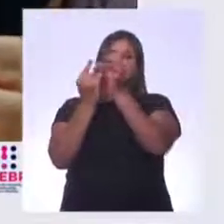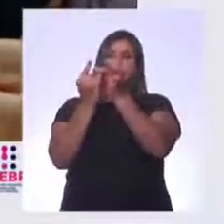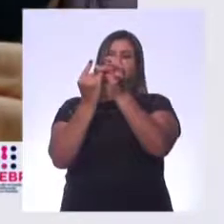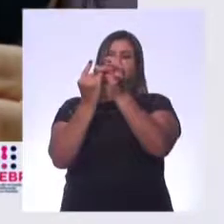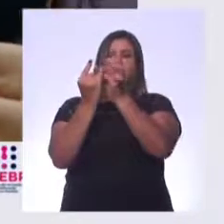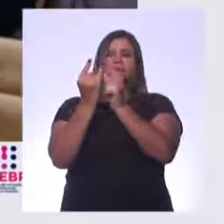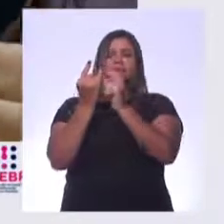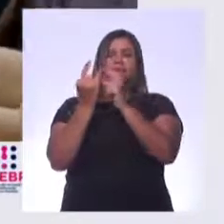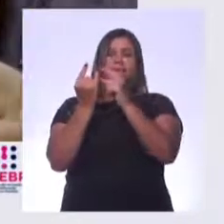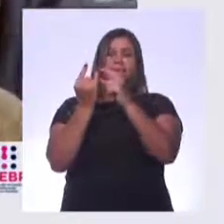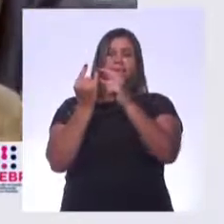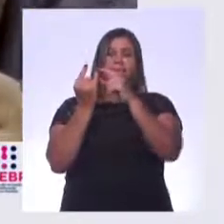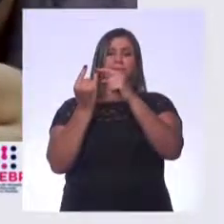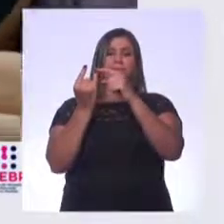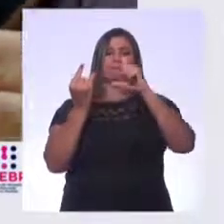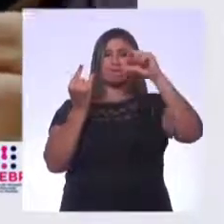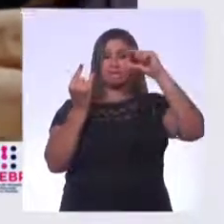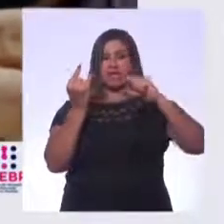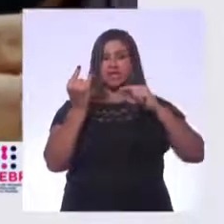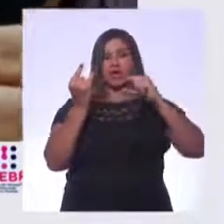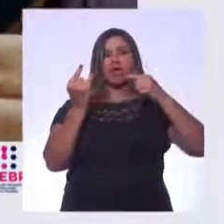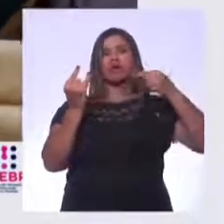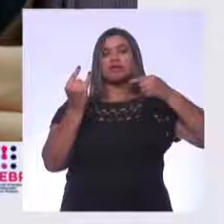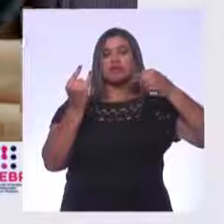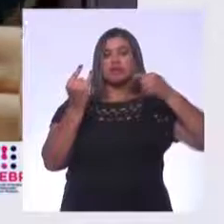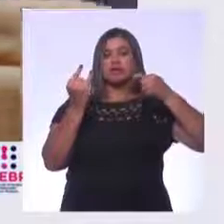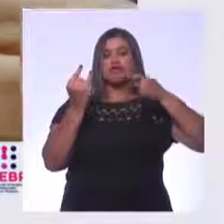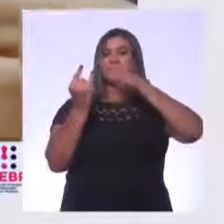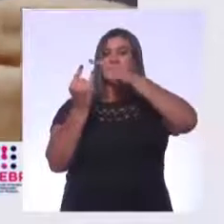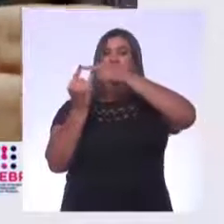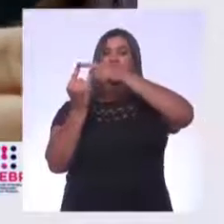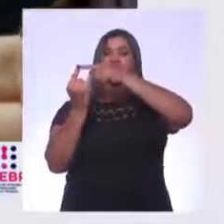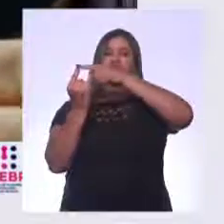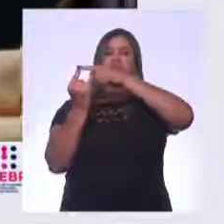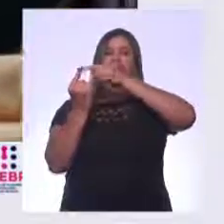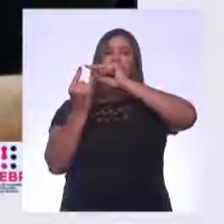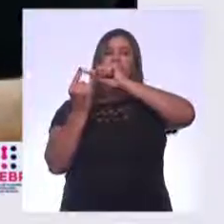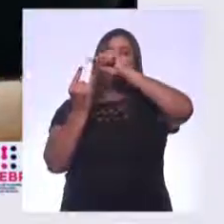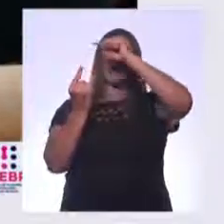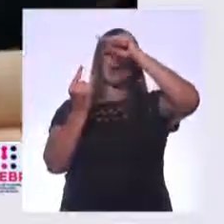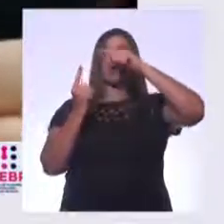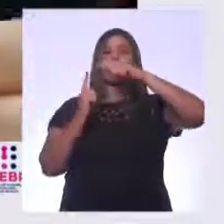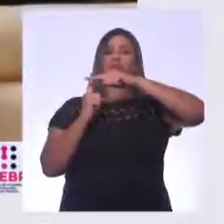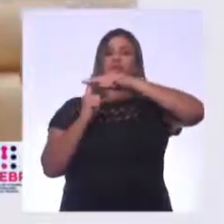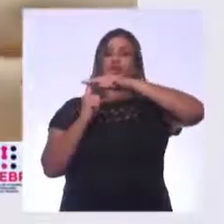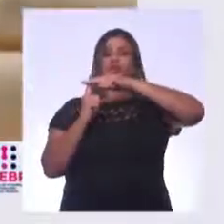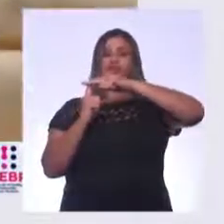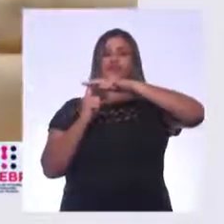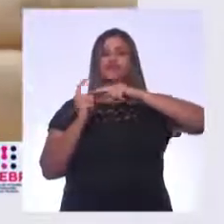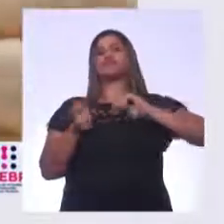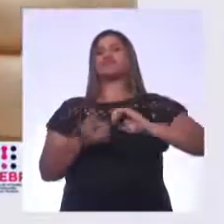é sempre o negativo e a haste maior o positivo.